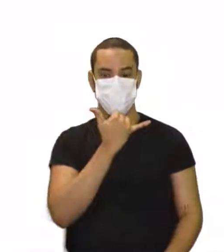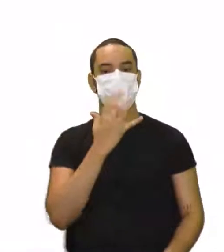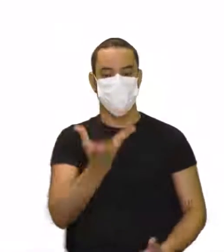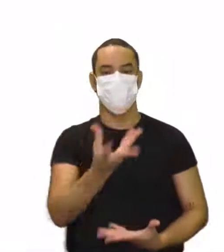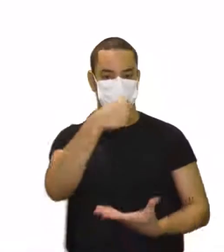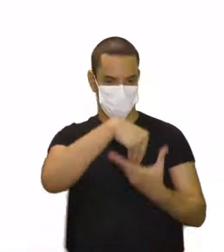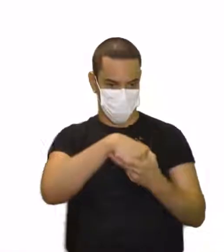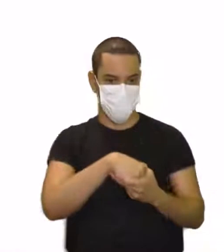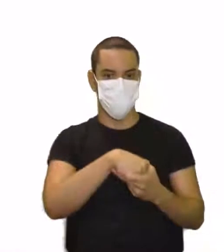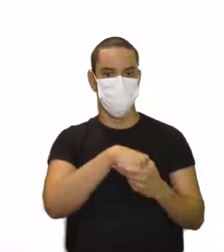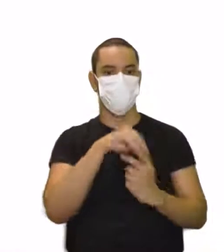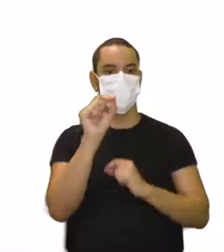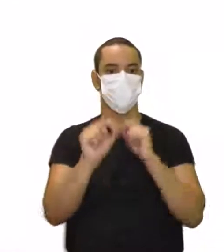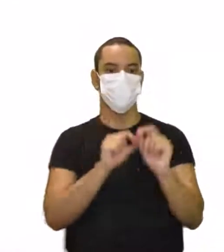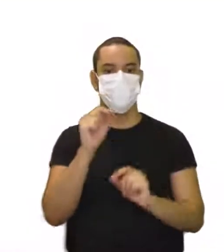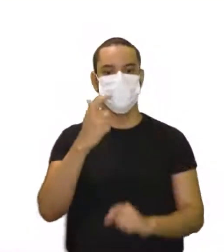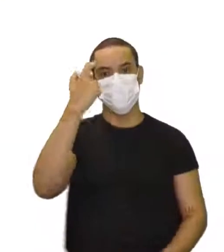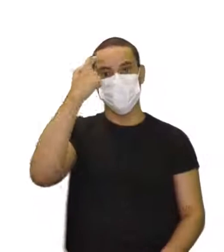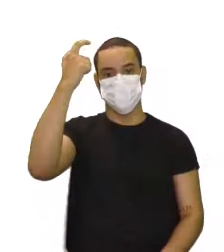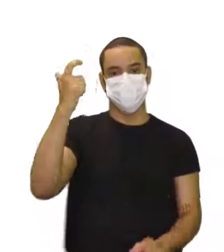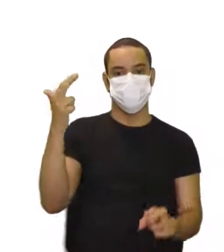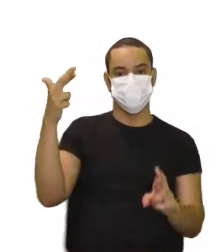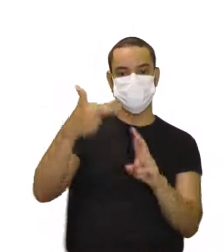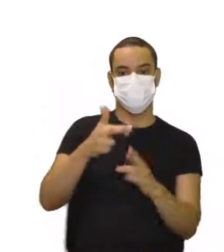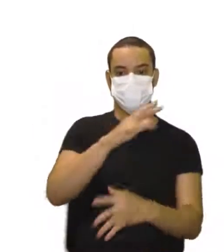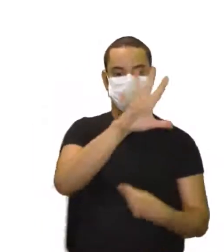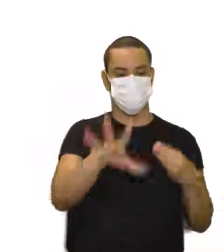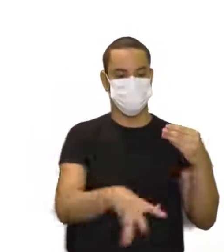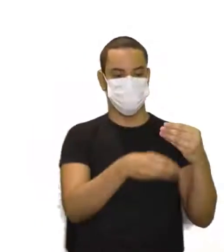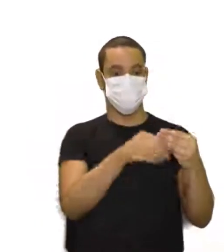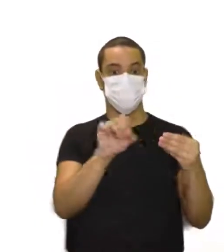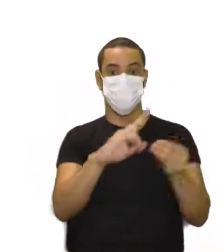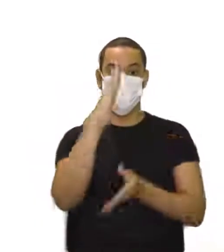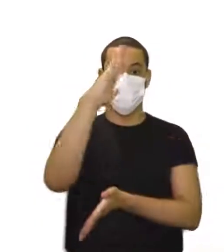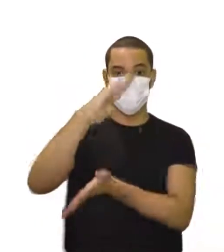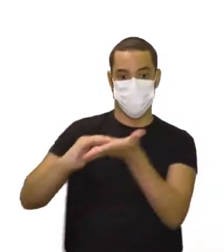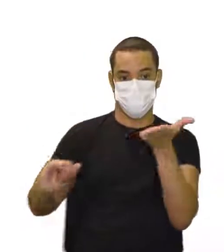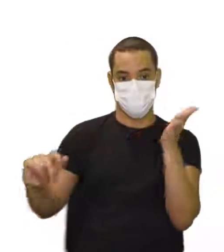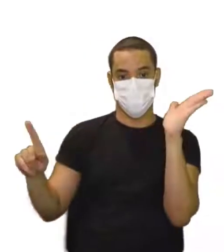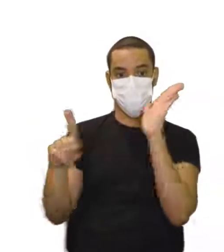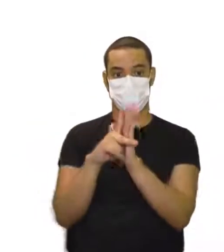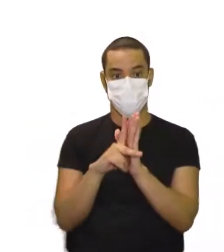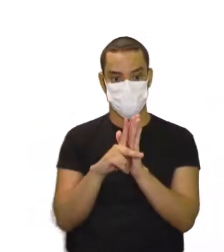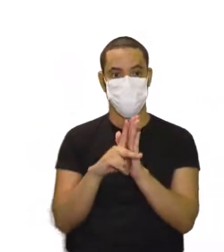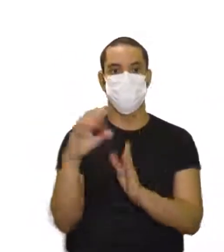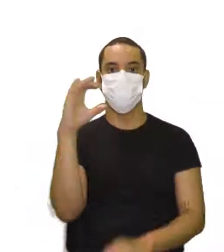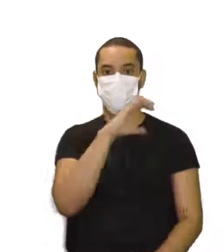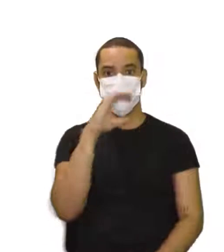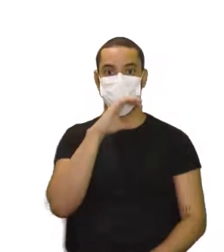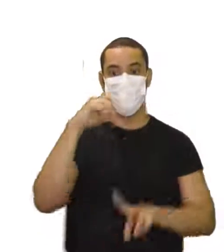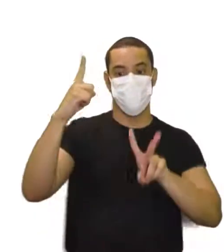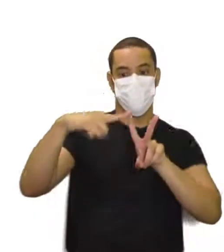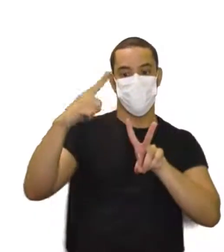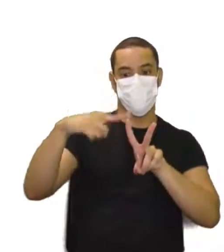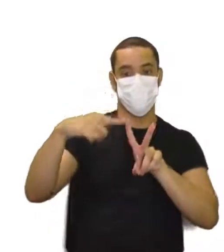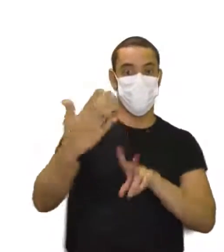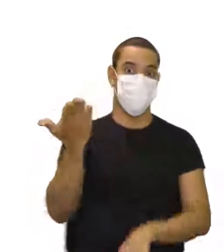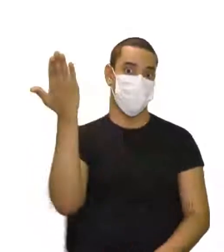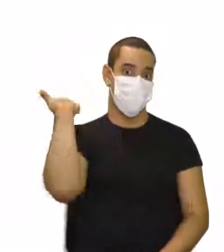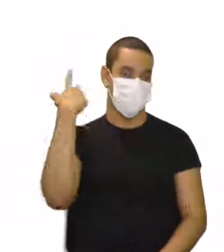a noção intuitiva de adição e subtração de velocidades como vetores. Nós já vimos isso aqui lá no primeiro